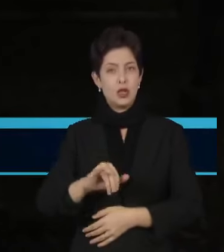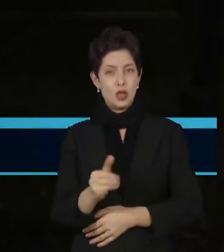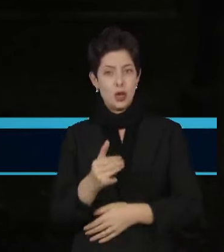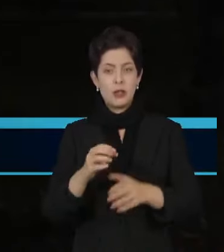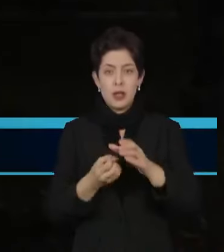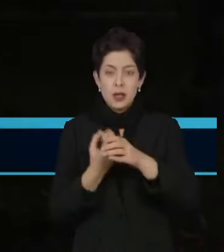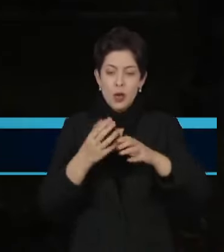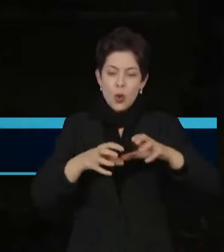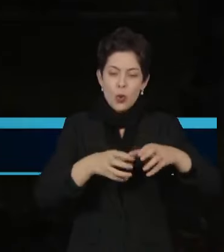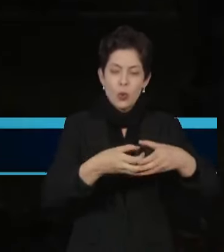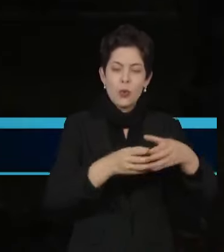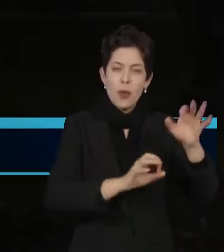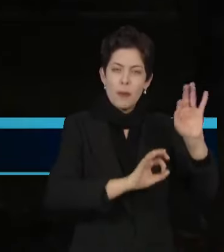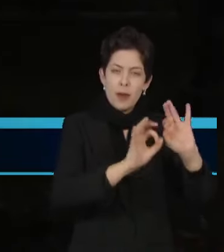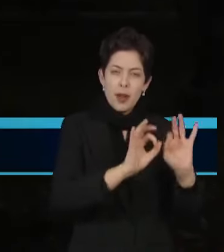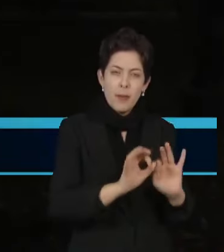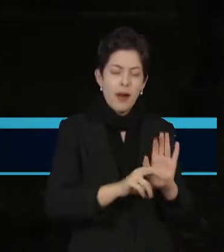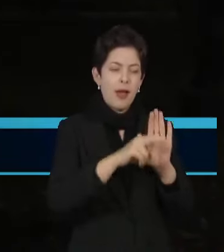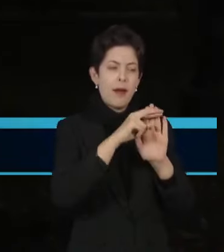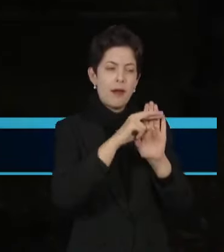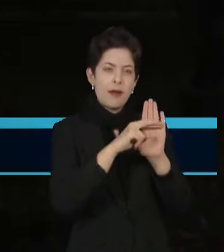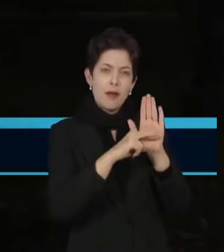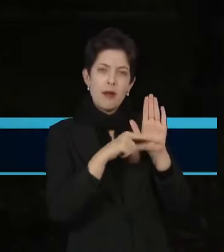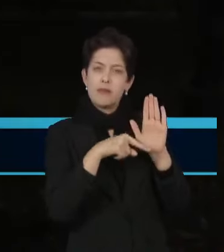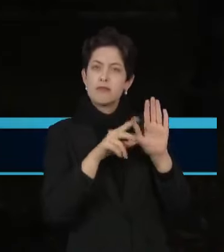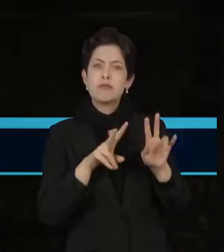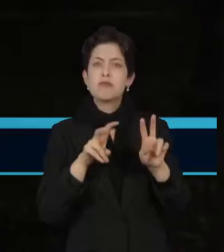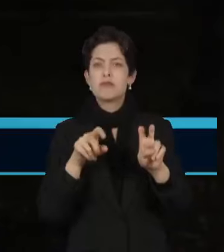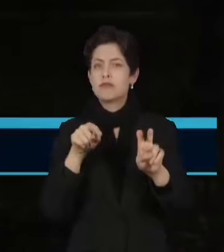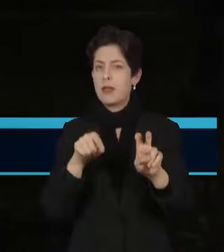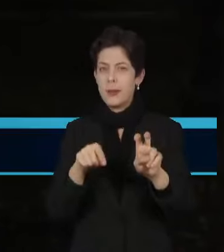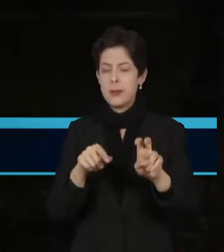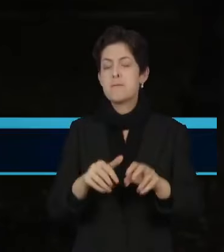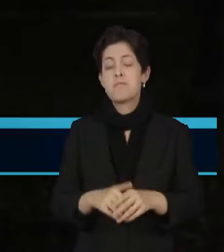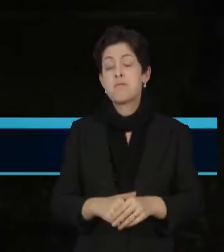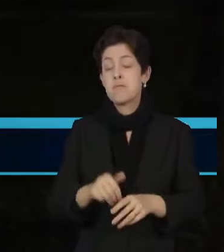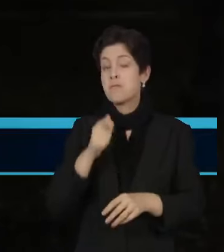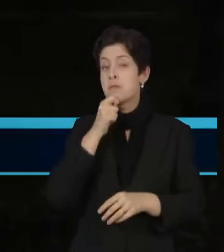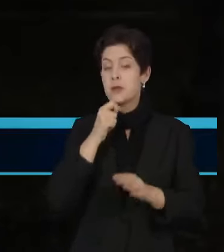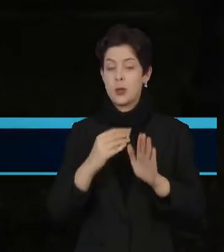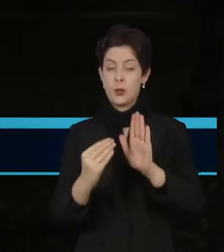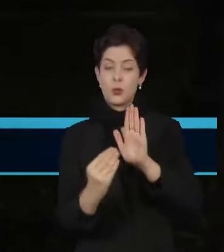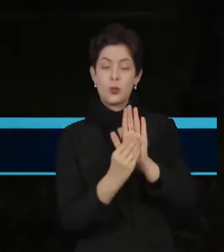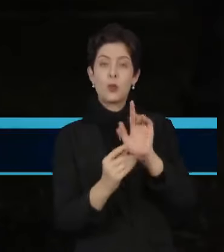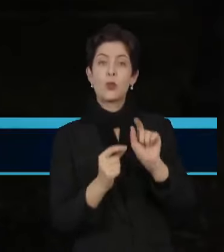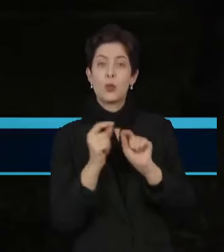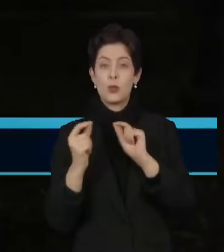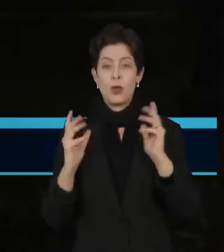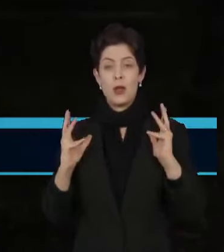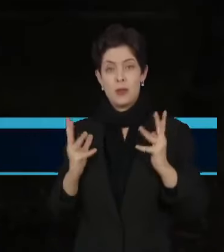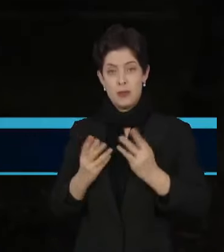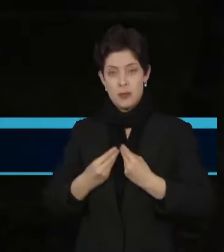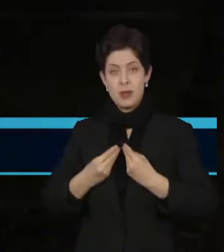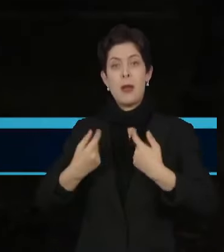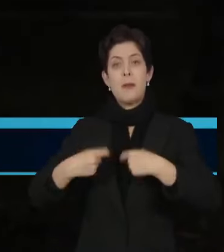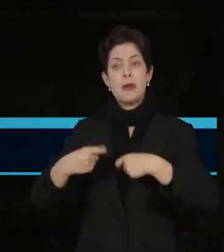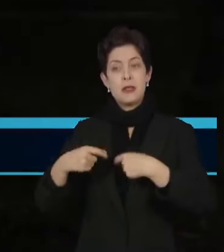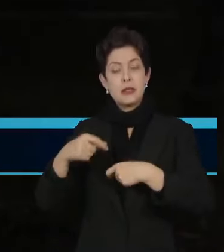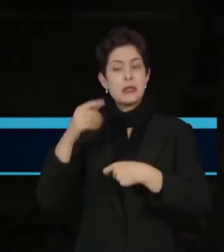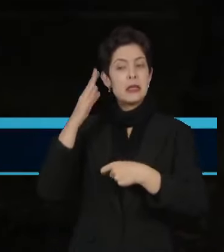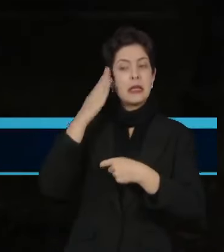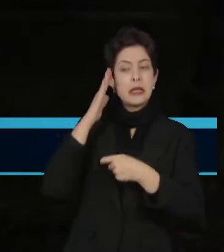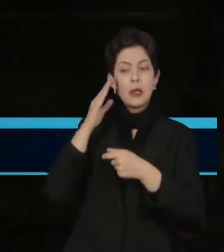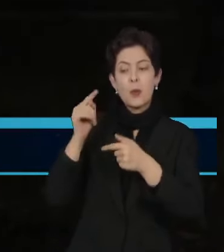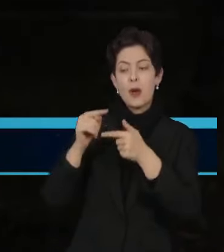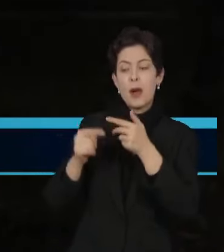trabalho para preparar uma regulamentação sobre o tema Por enquanto está definido que o magistrado deve considerar o